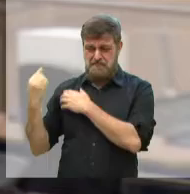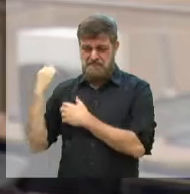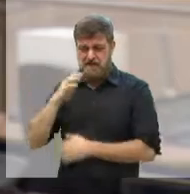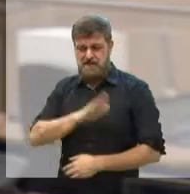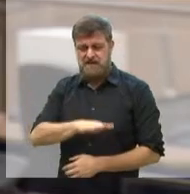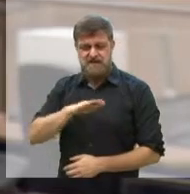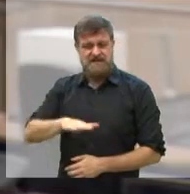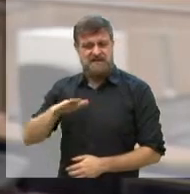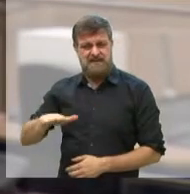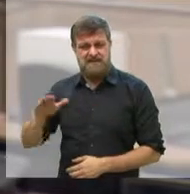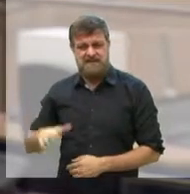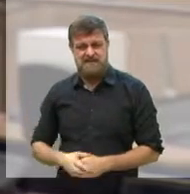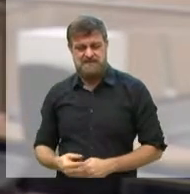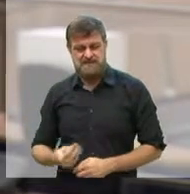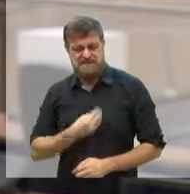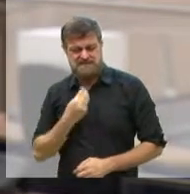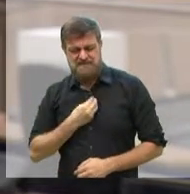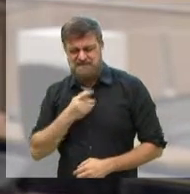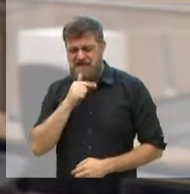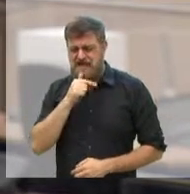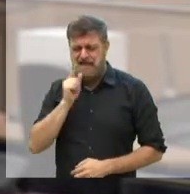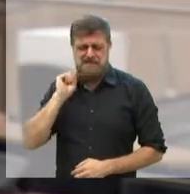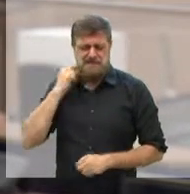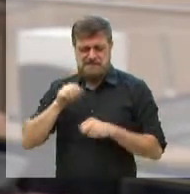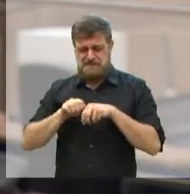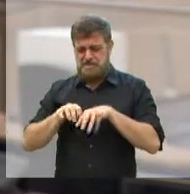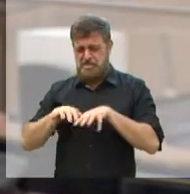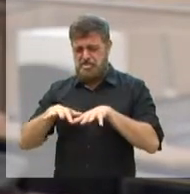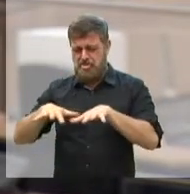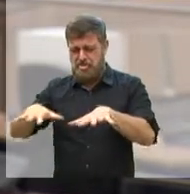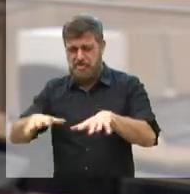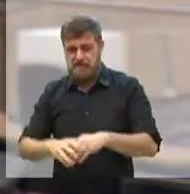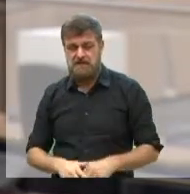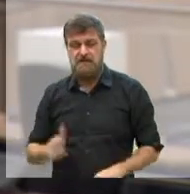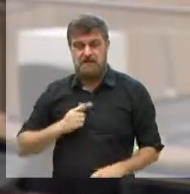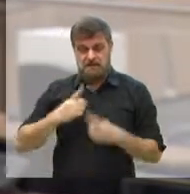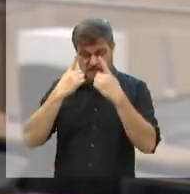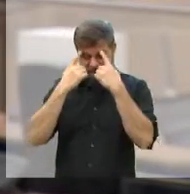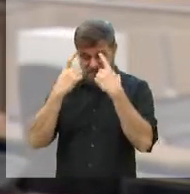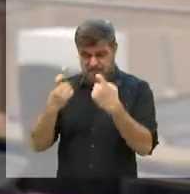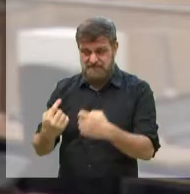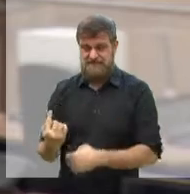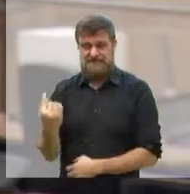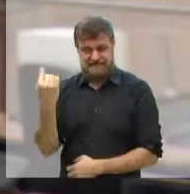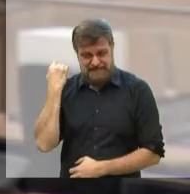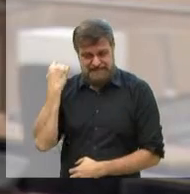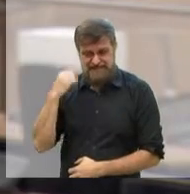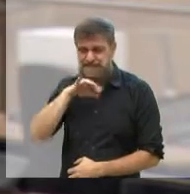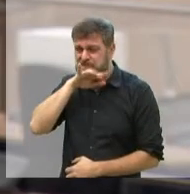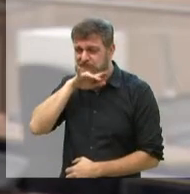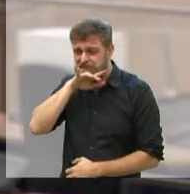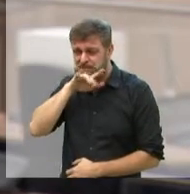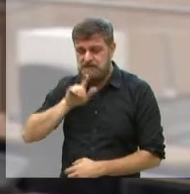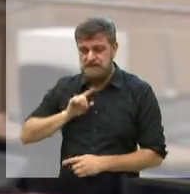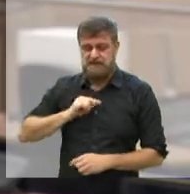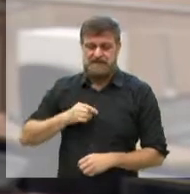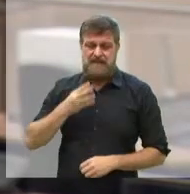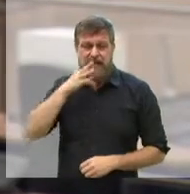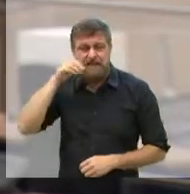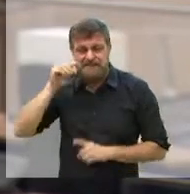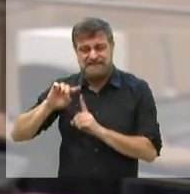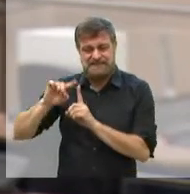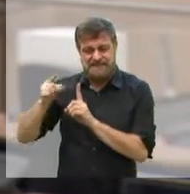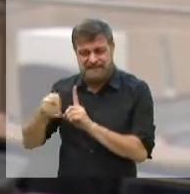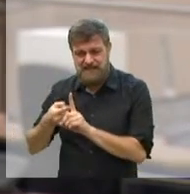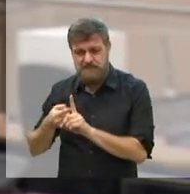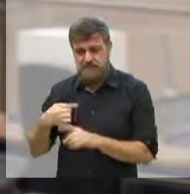crianças vivendo sobre o esgoto a céu aberto e sob a violência doméstica e com a gravidez na adolescência,